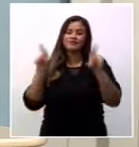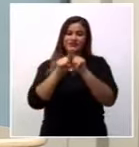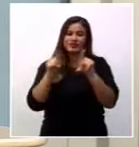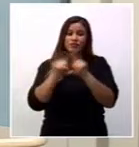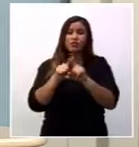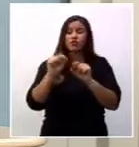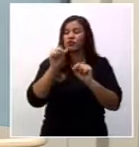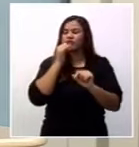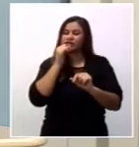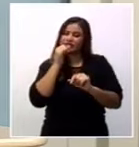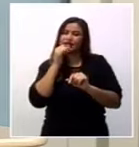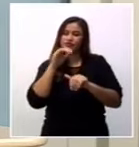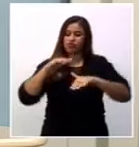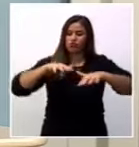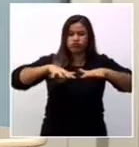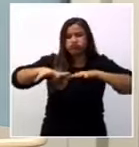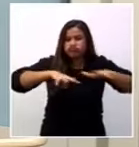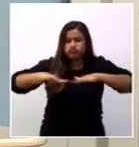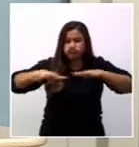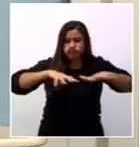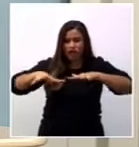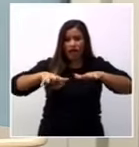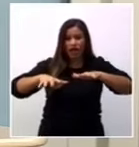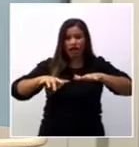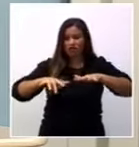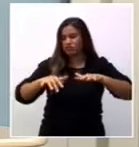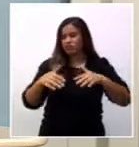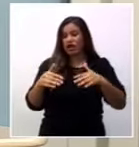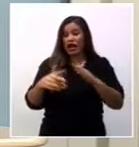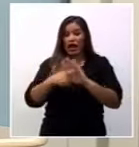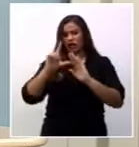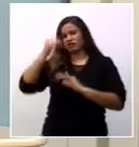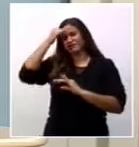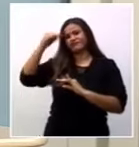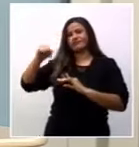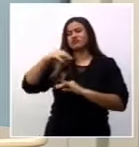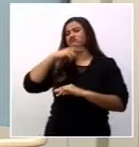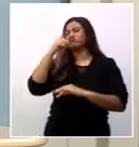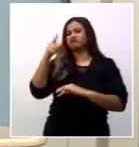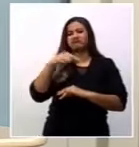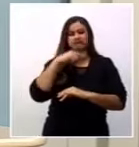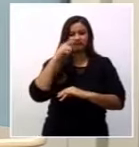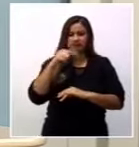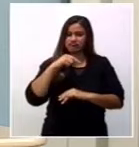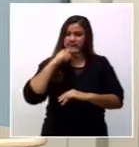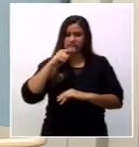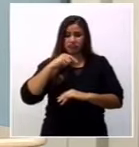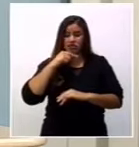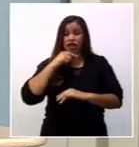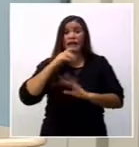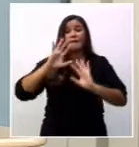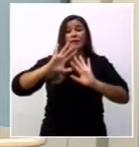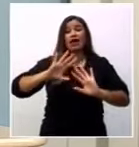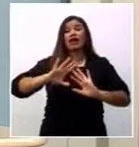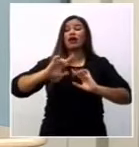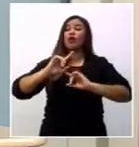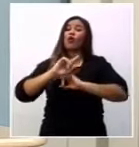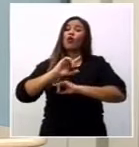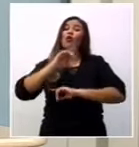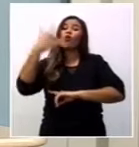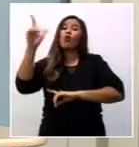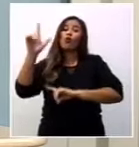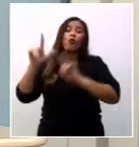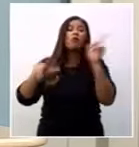ele vai acontecer independentemente da ação humana. Outros desastres, né, a gente